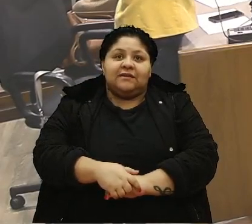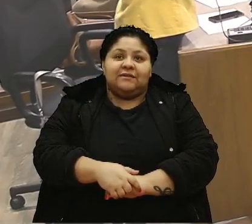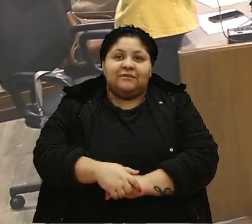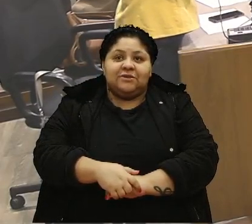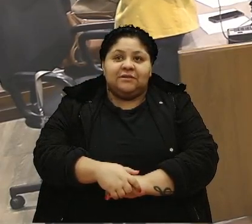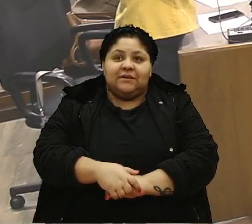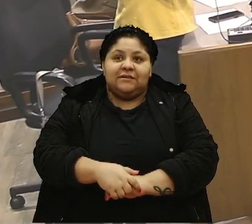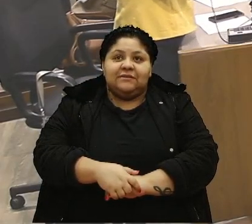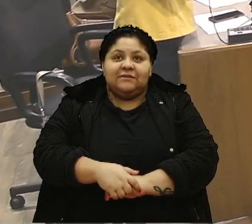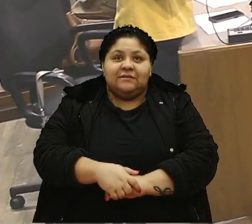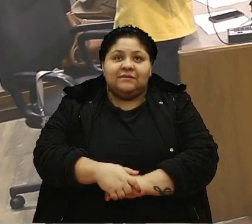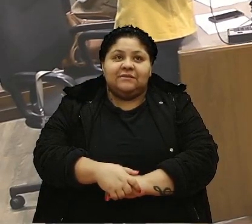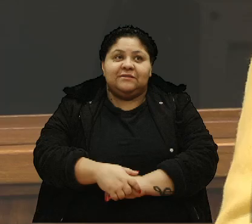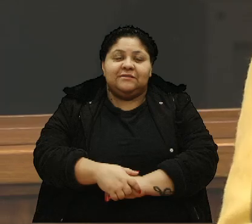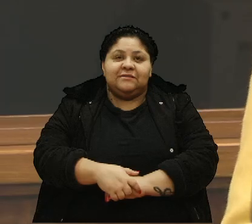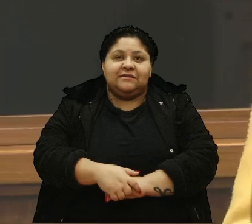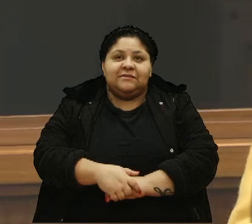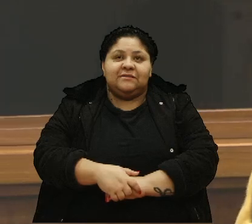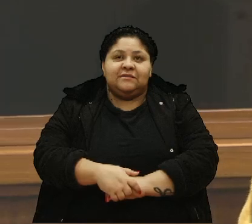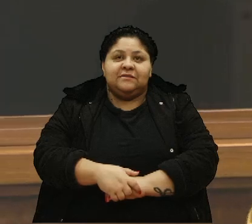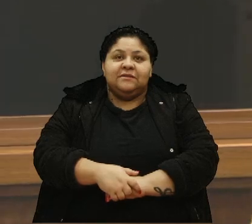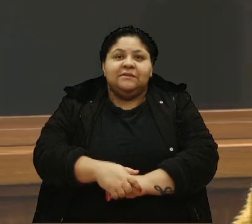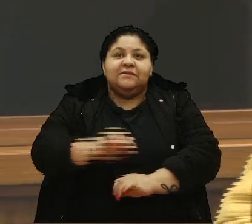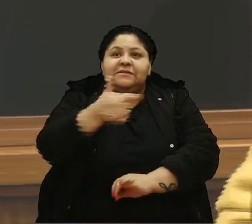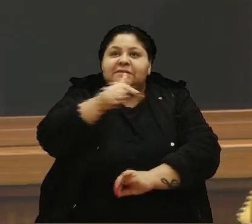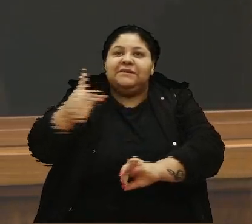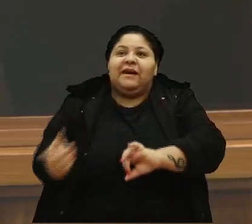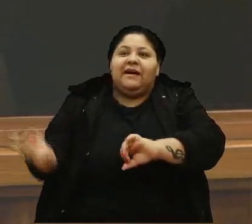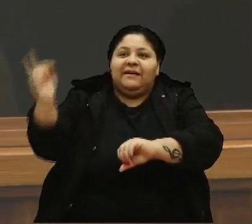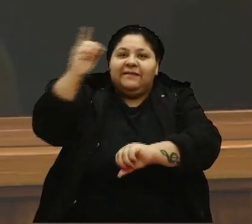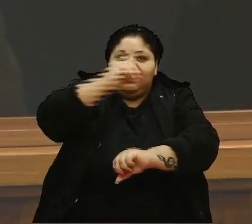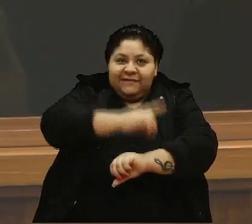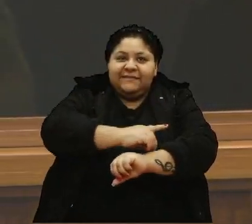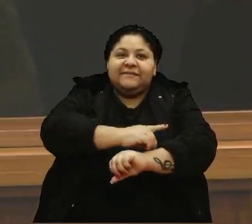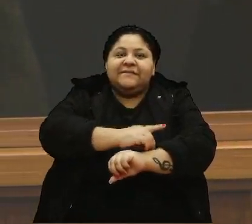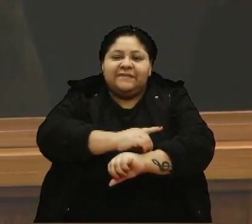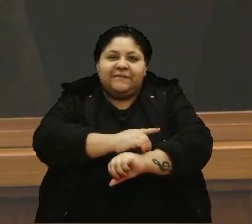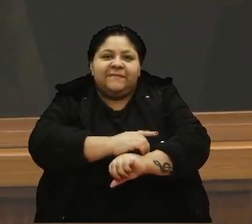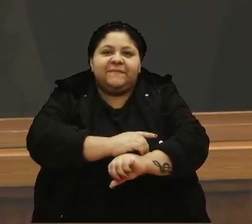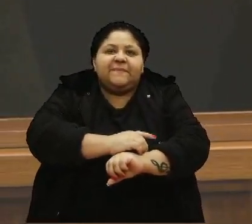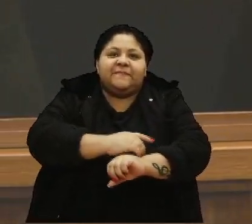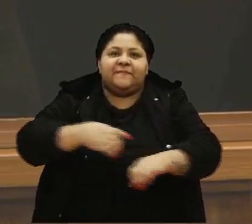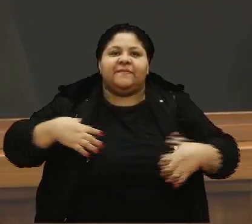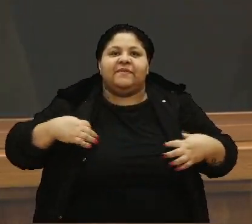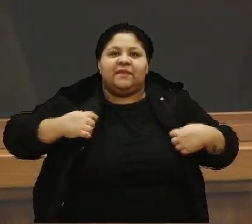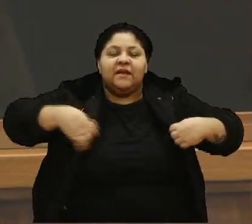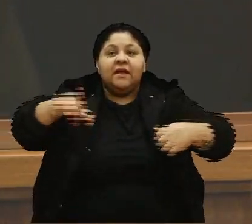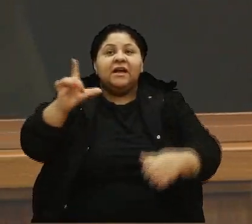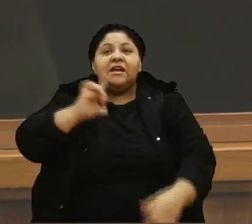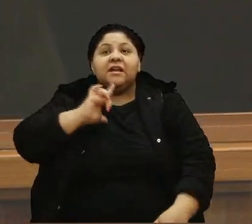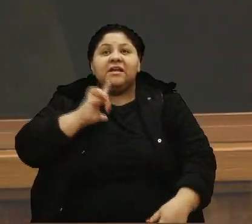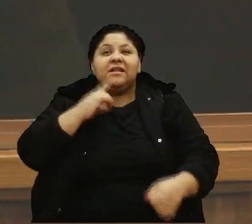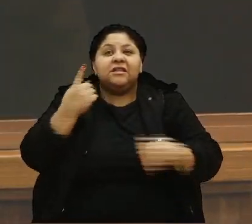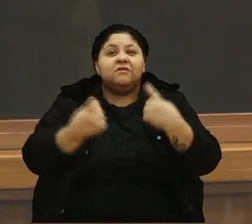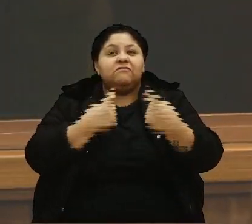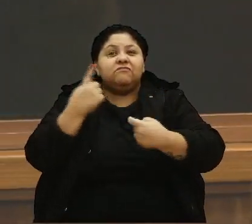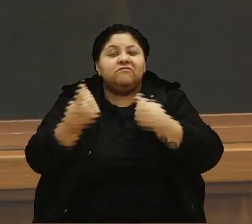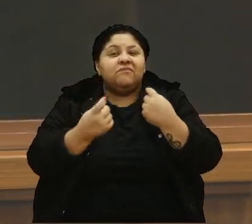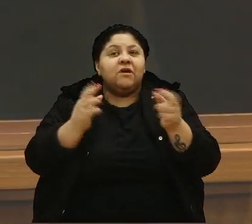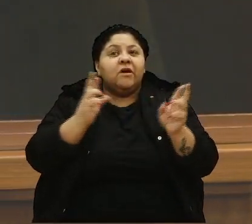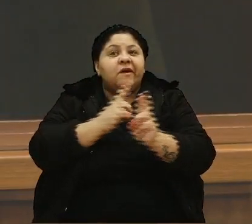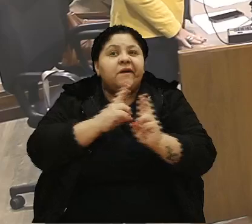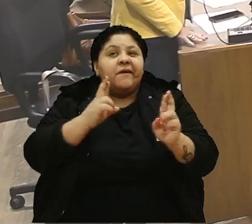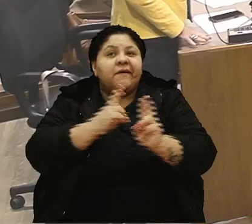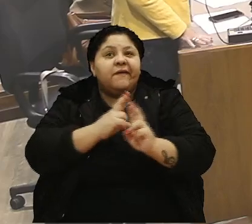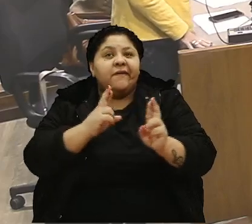comentário em relação a esses pareceres. Outro dia eu conversei com o presidente Lucas, que teria que ter alguma questão em relação